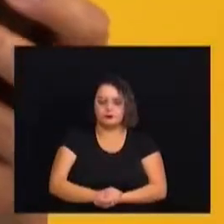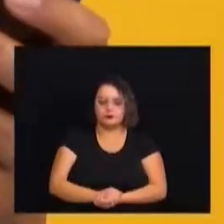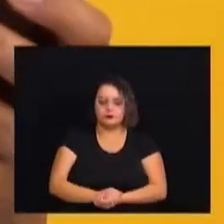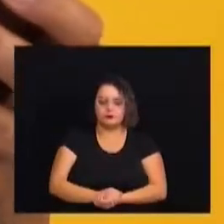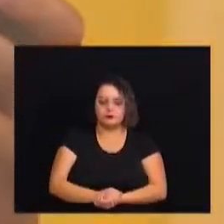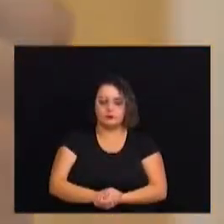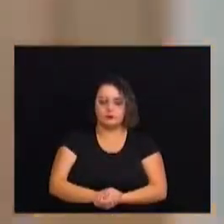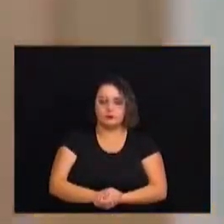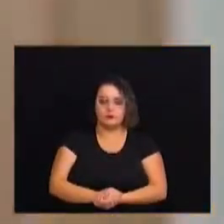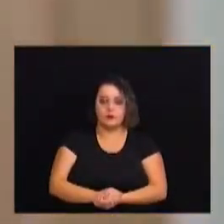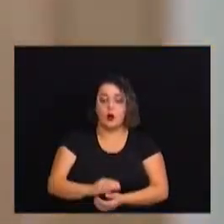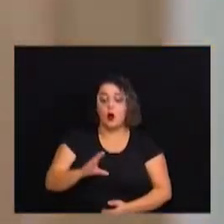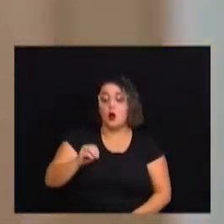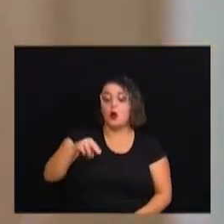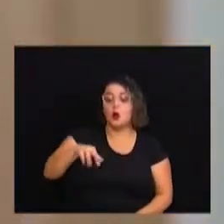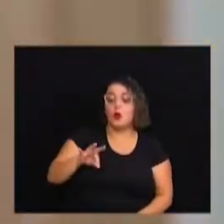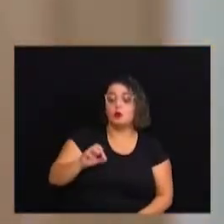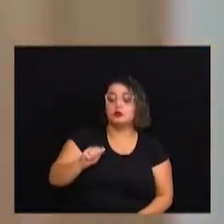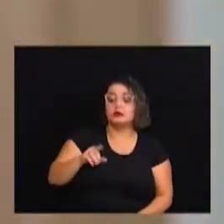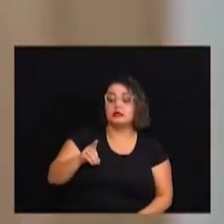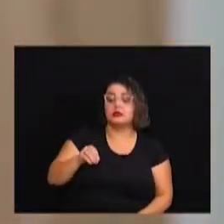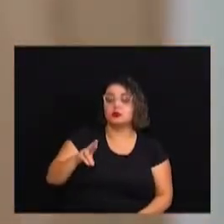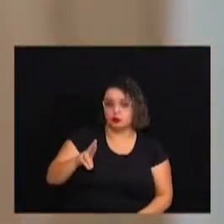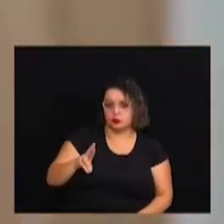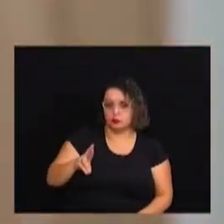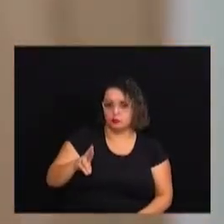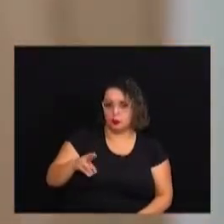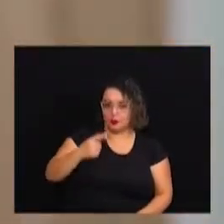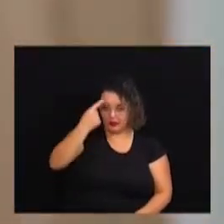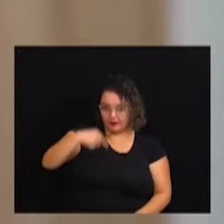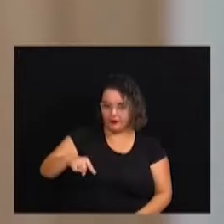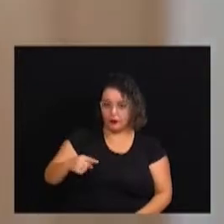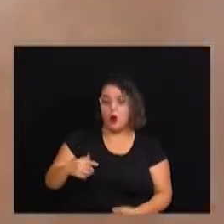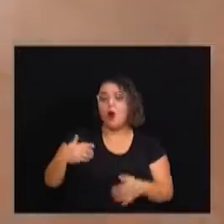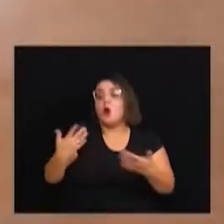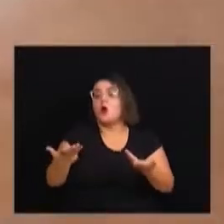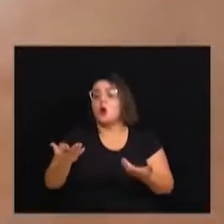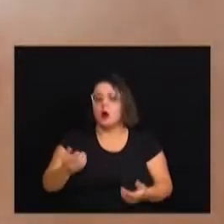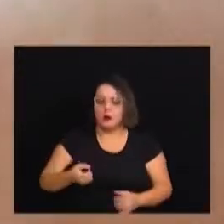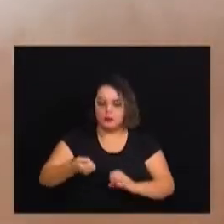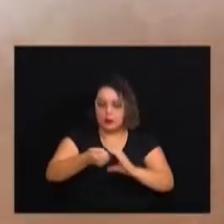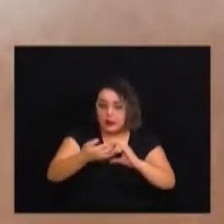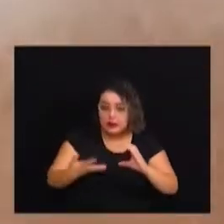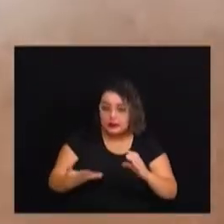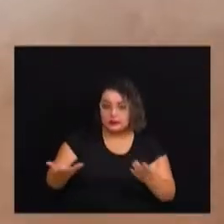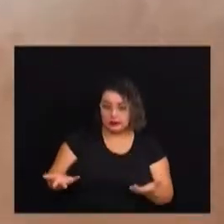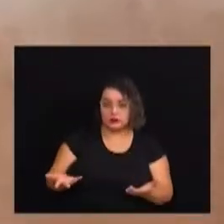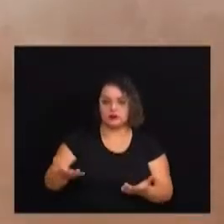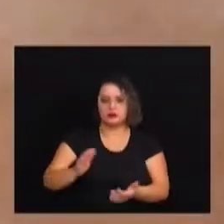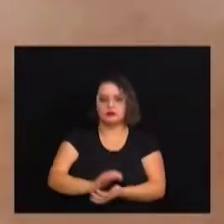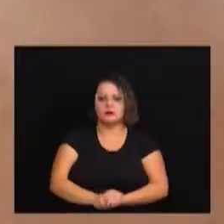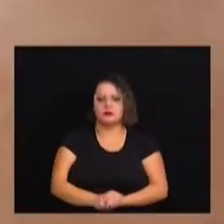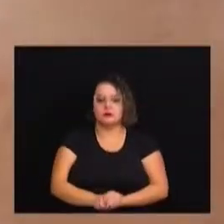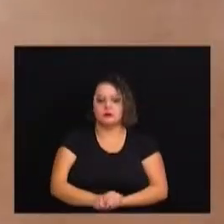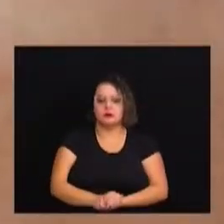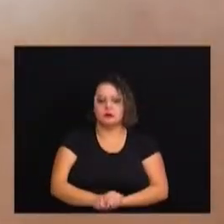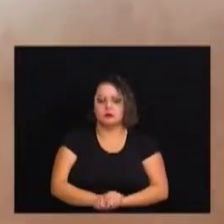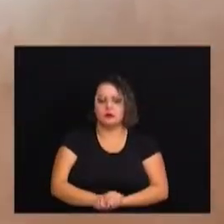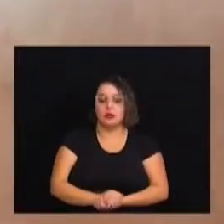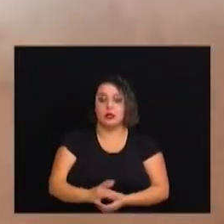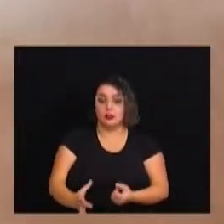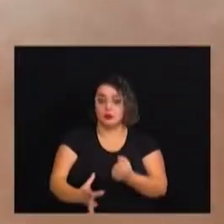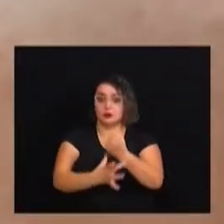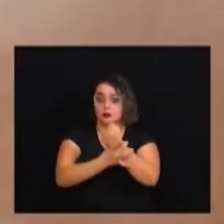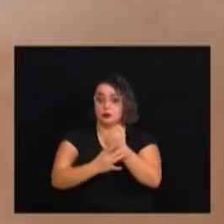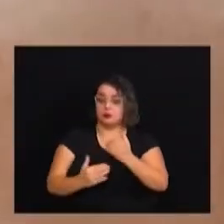um poupador. Qual é o perfil, a particularidade do perfil do poupador? Ele tem um teor de